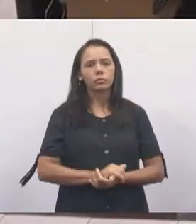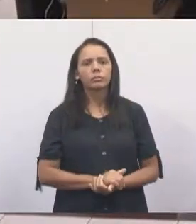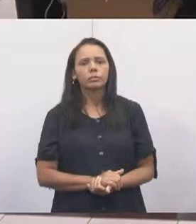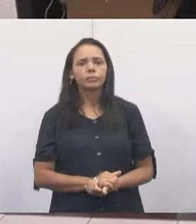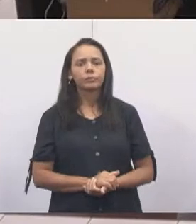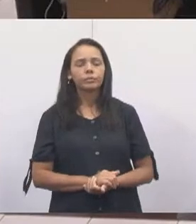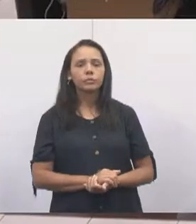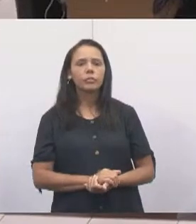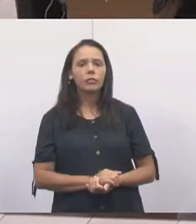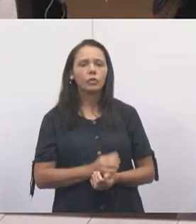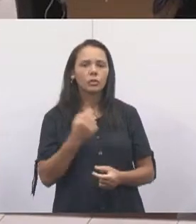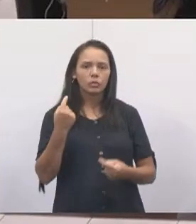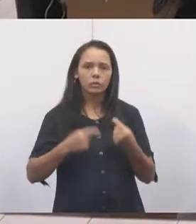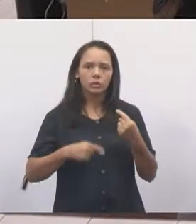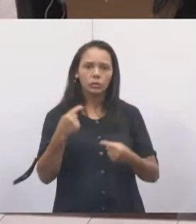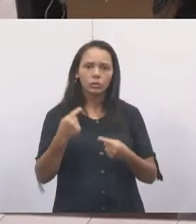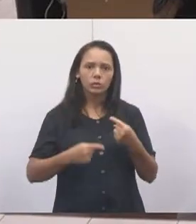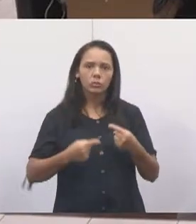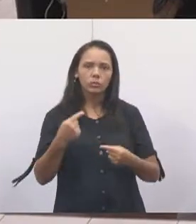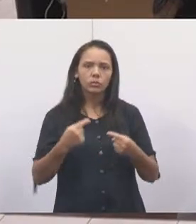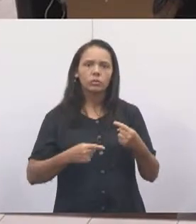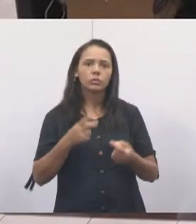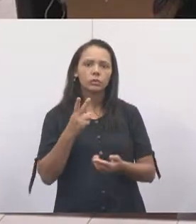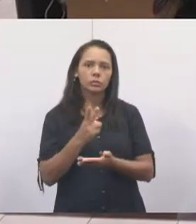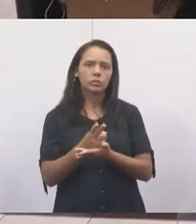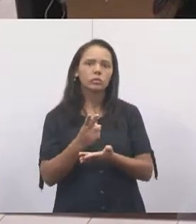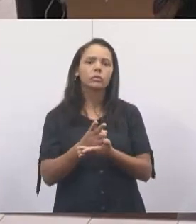O projeto continua em discussão.